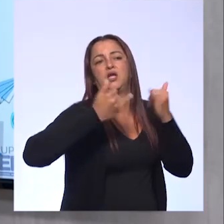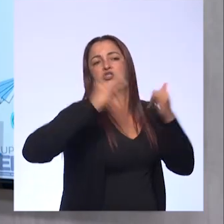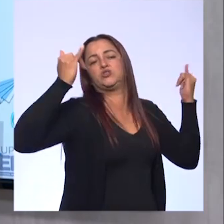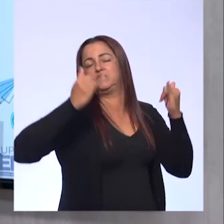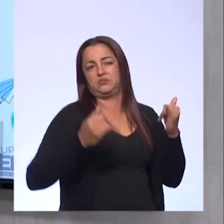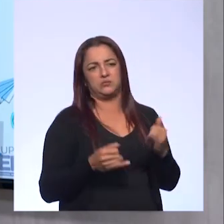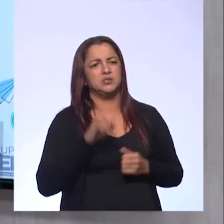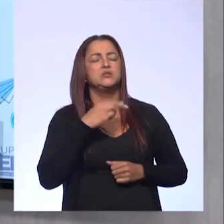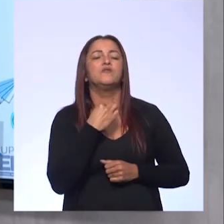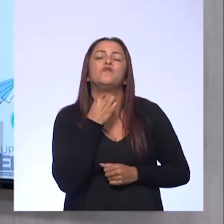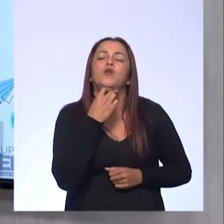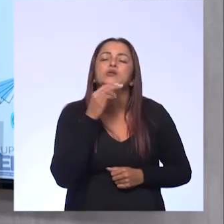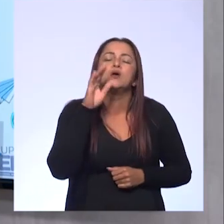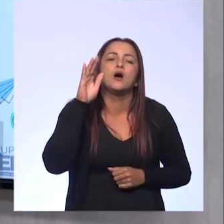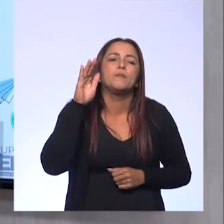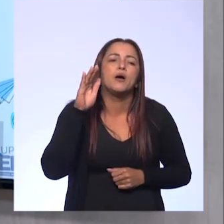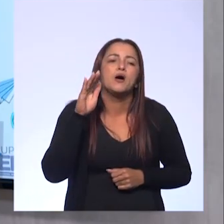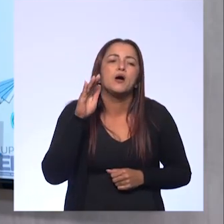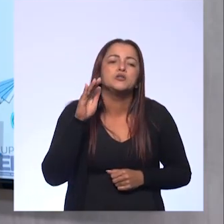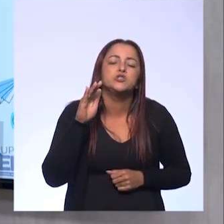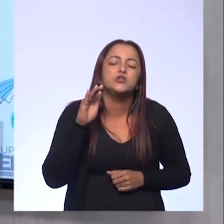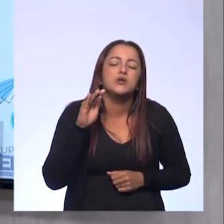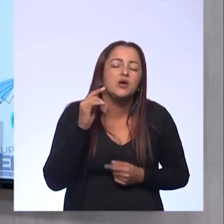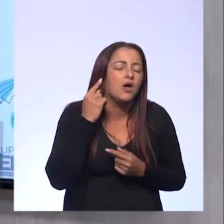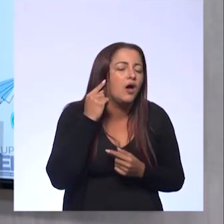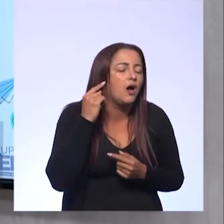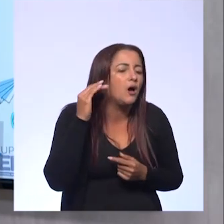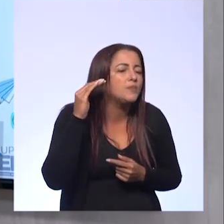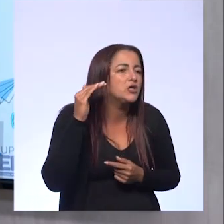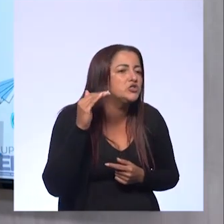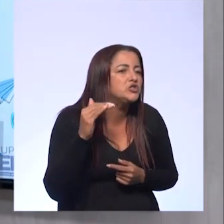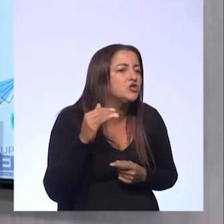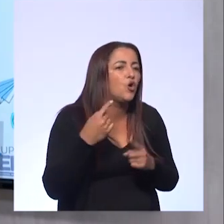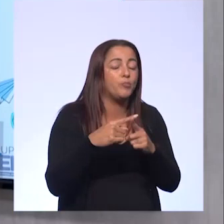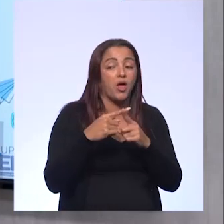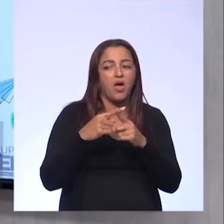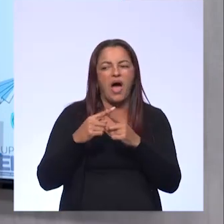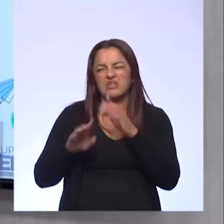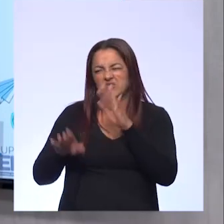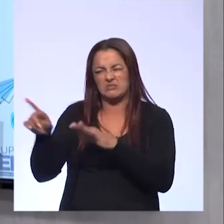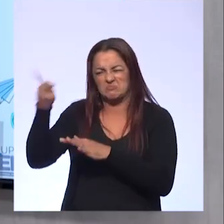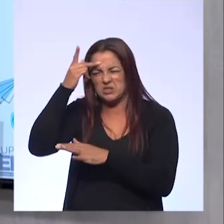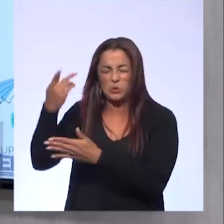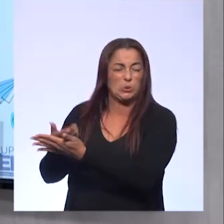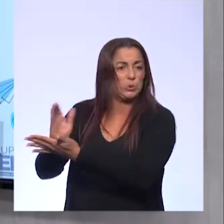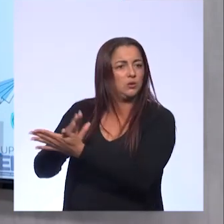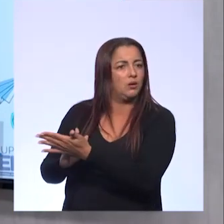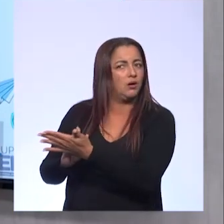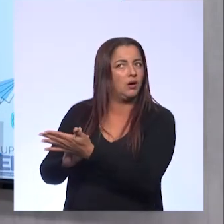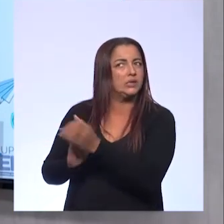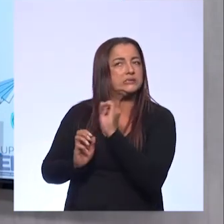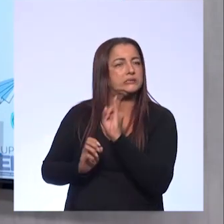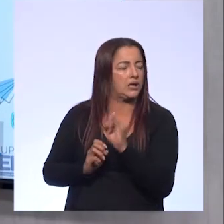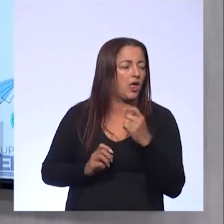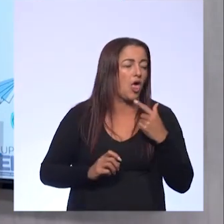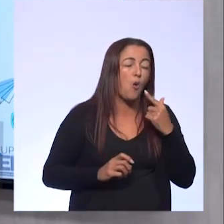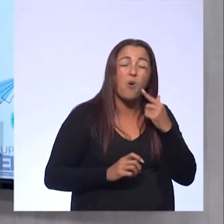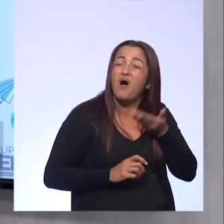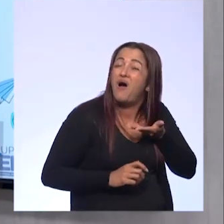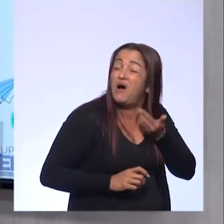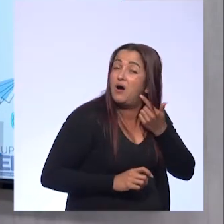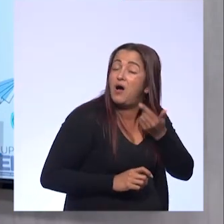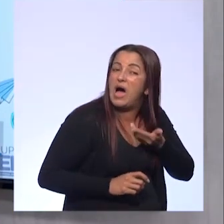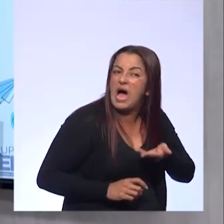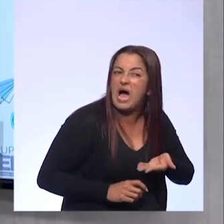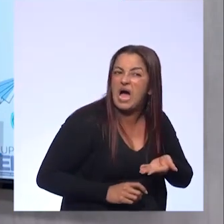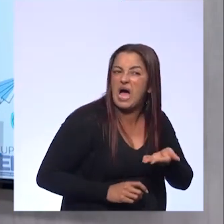mais baixo eu tô aqui ó falando partindo porque eu posso estar incomodando ao mês tem um aumento um